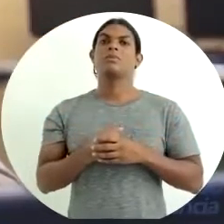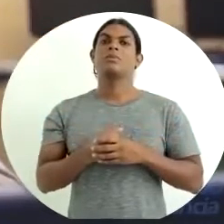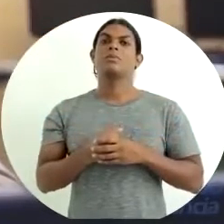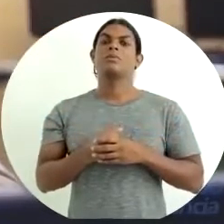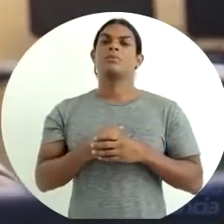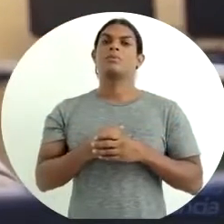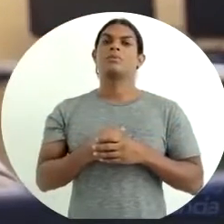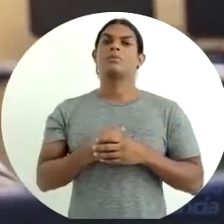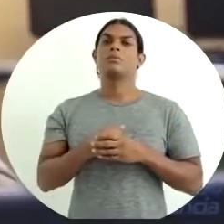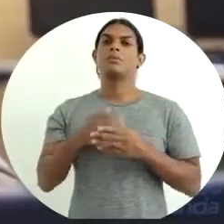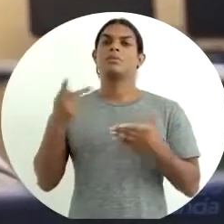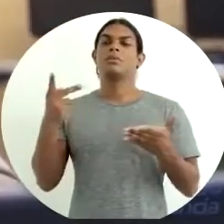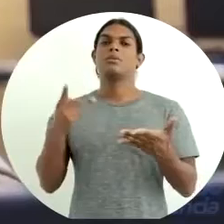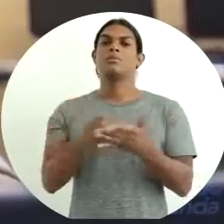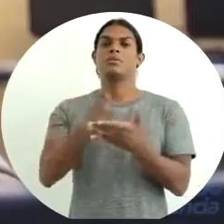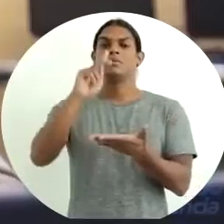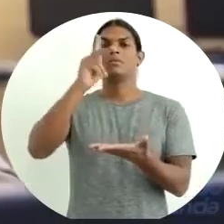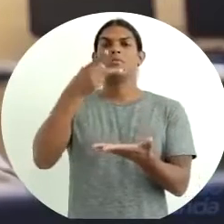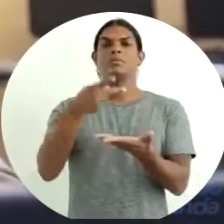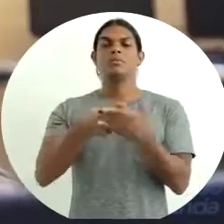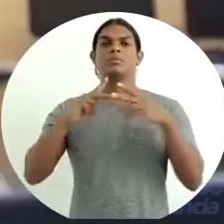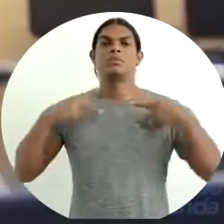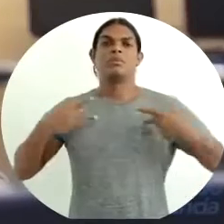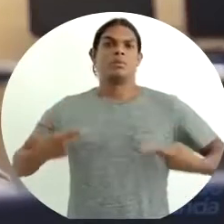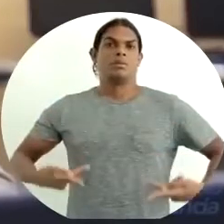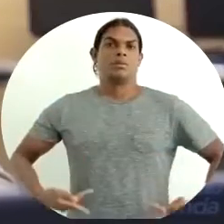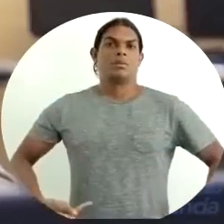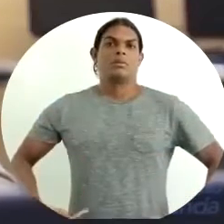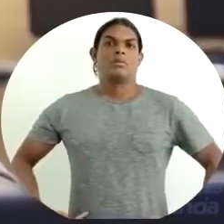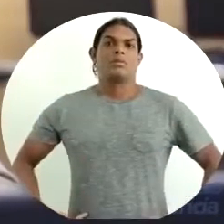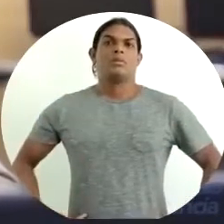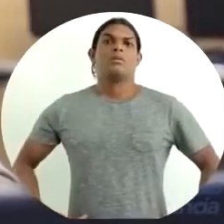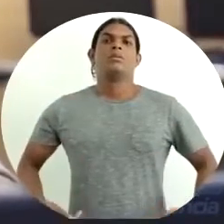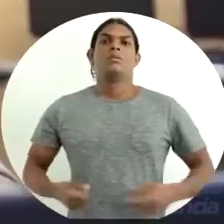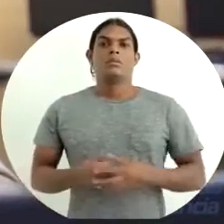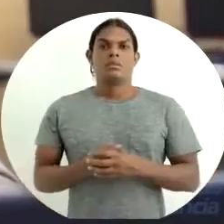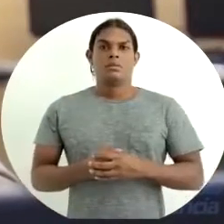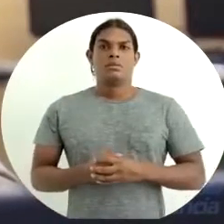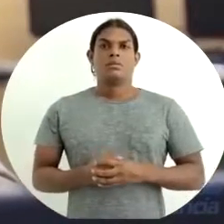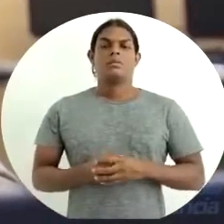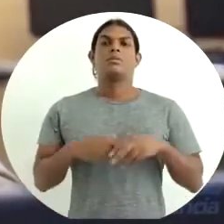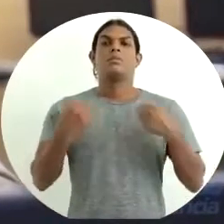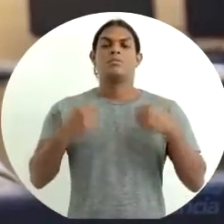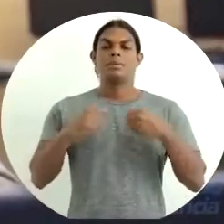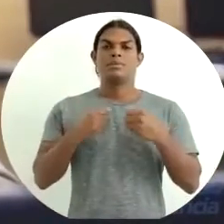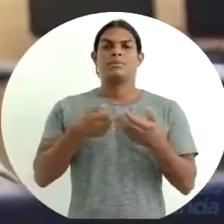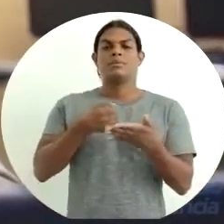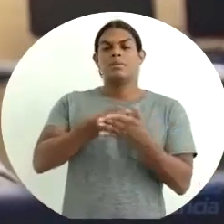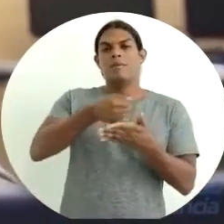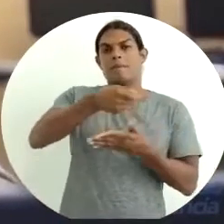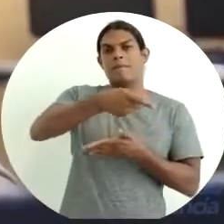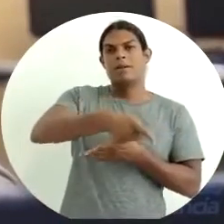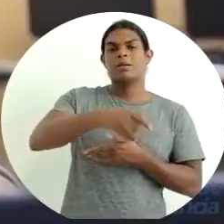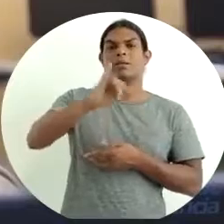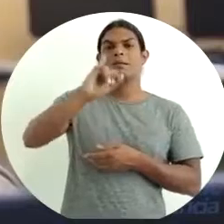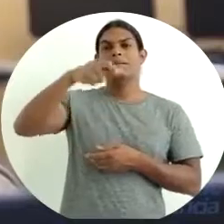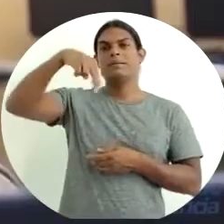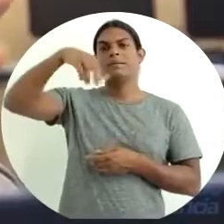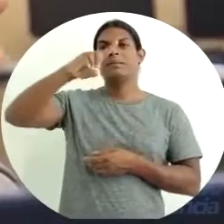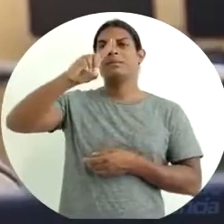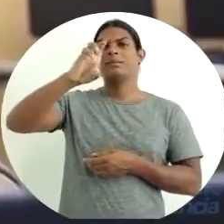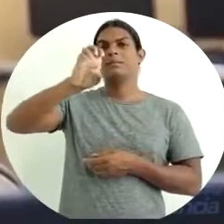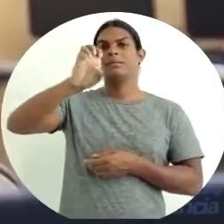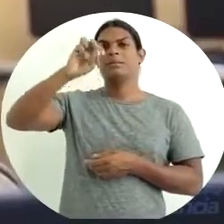provocar um dano à saúde, um dano físico, um dano estético ao trabalhador, deverá indenizá-lo. Tá certo? Independente